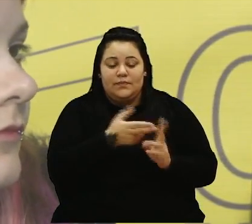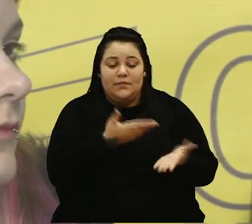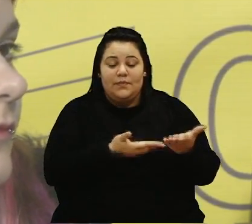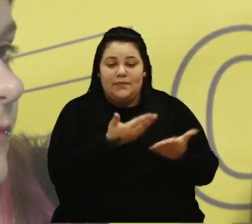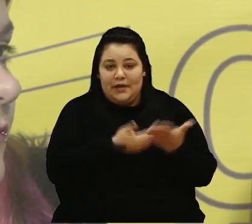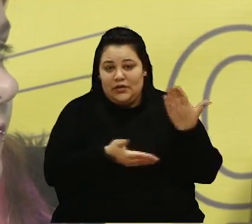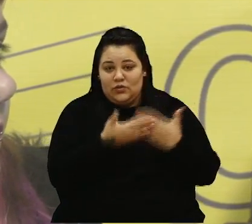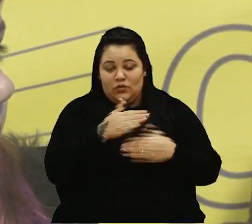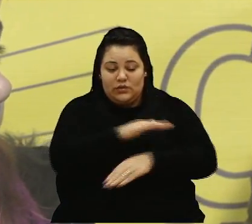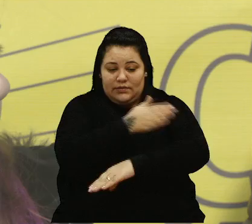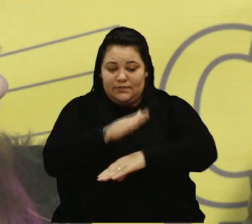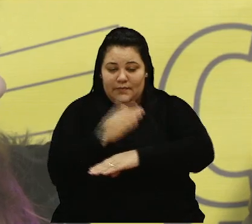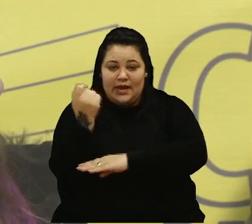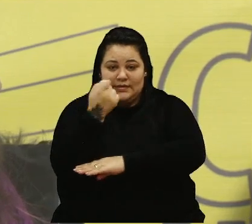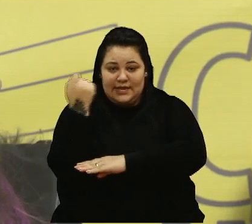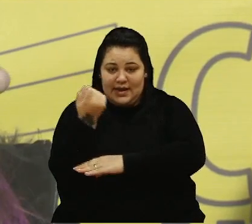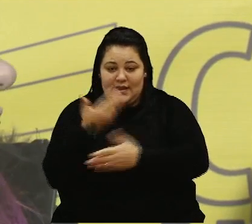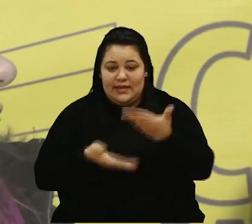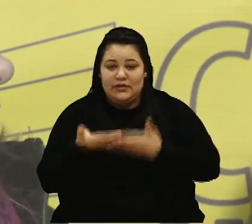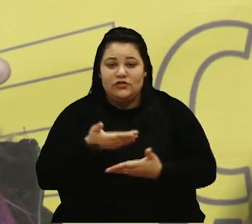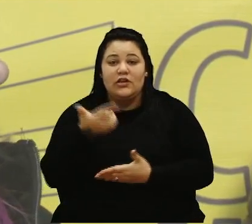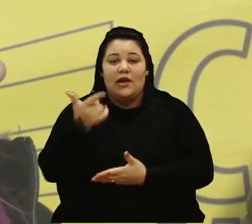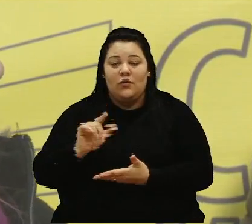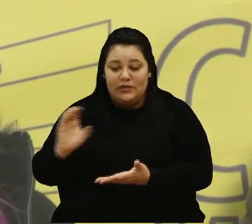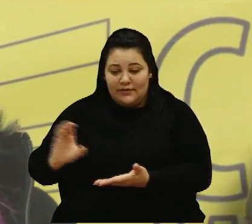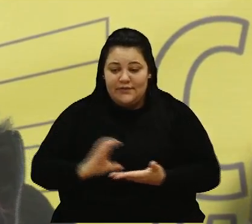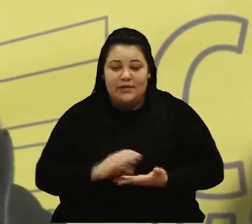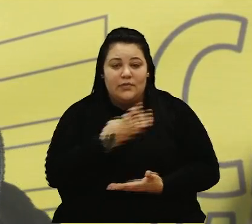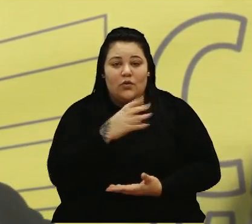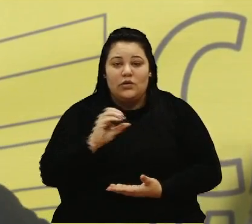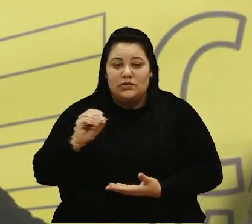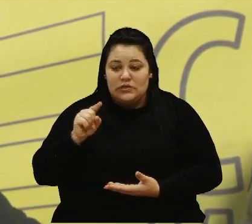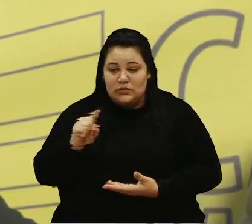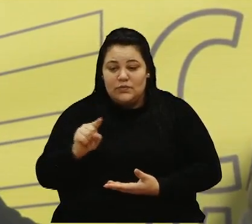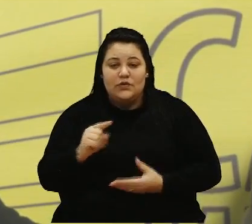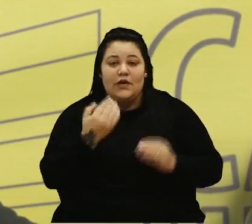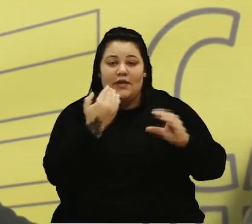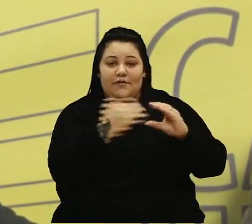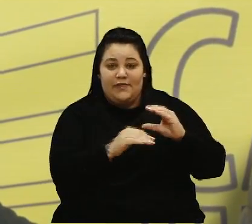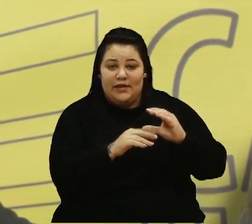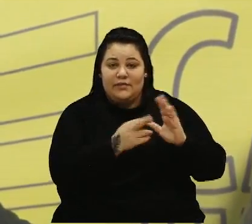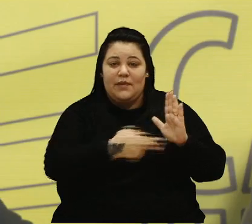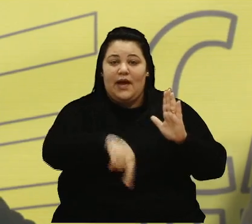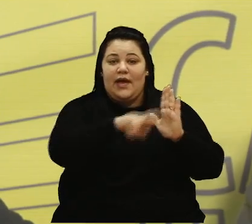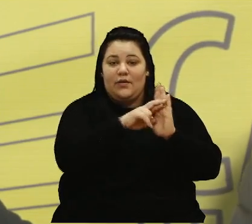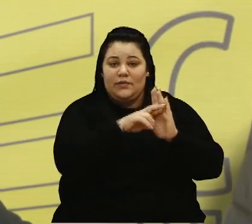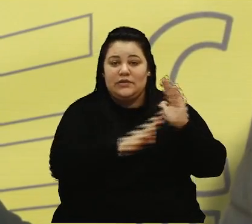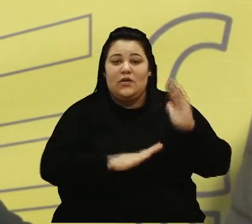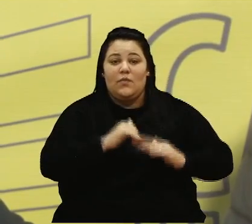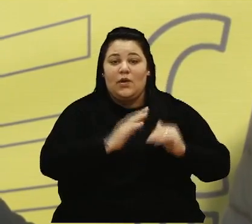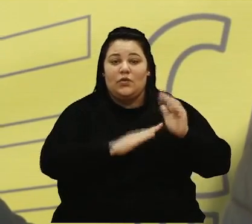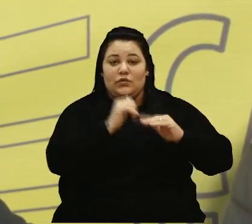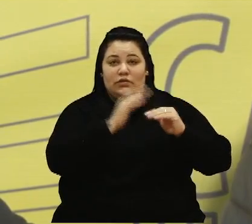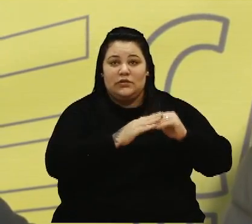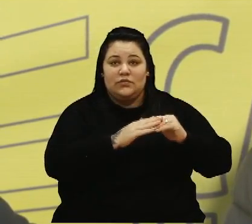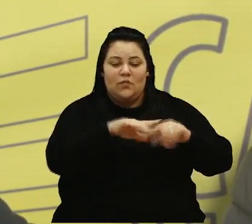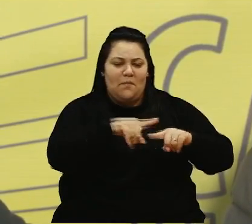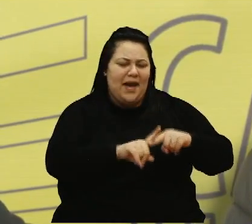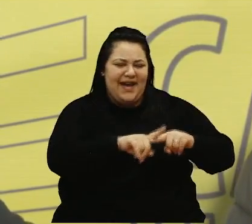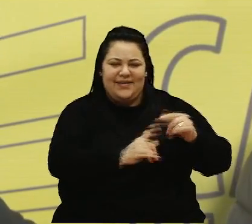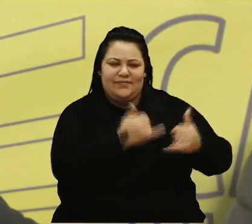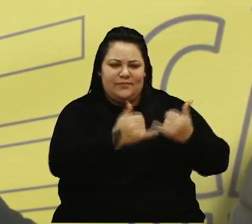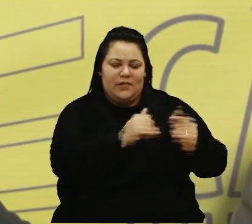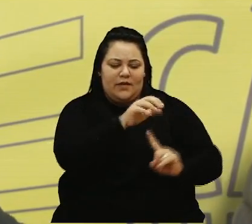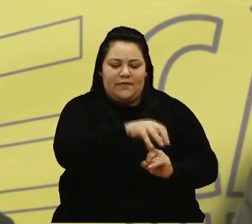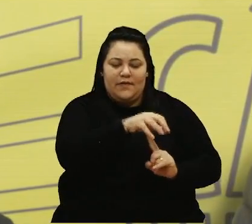região da Serra. E a outra emenda de 400 mil vai ser destinada a uma revitalização e uma construção de um parque, uma praça ali